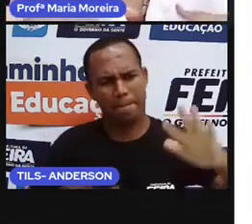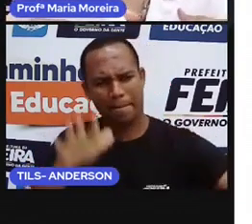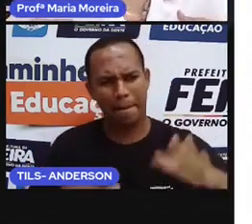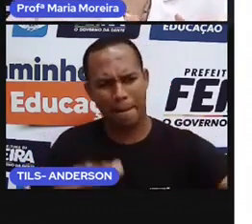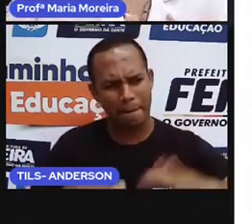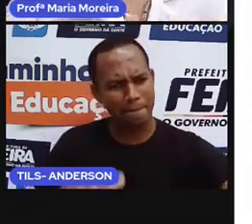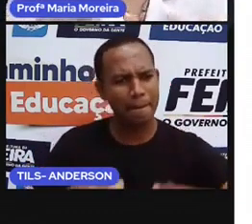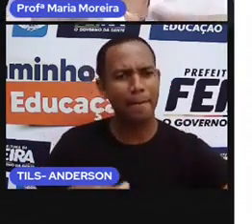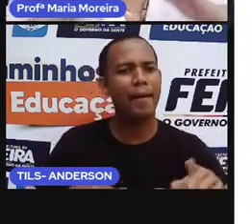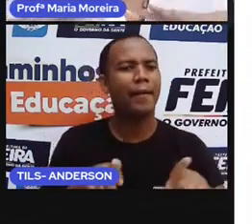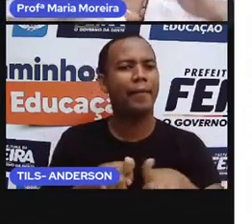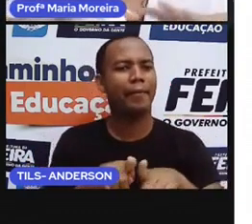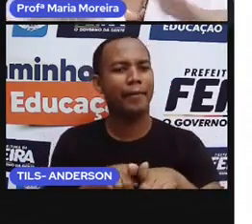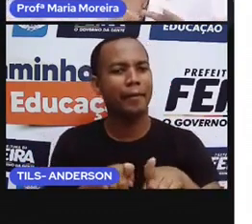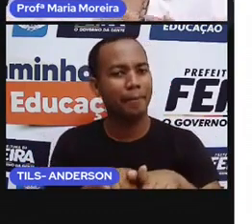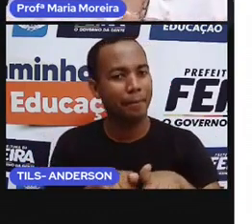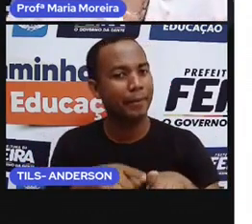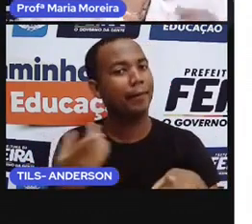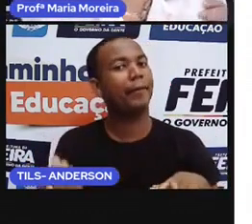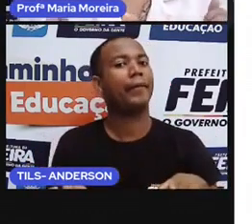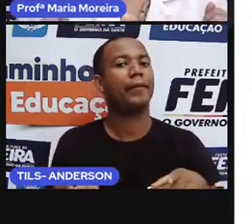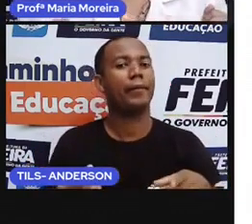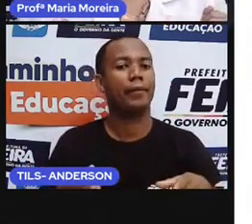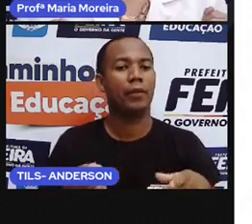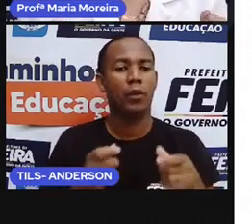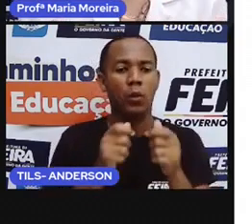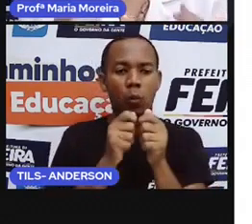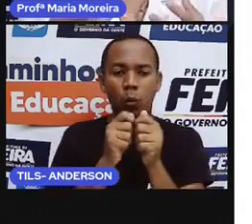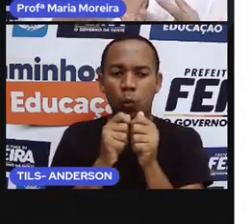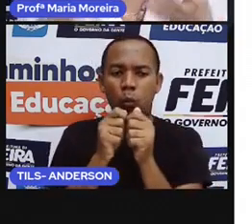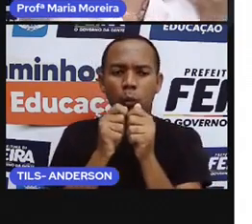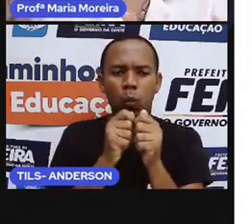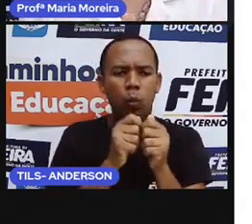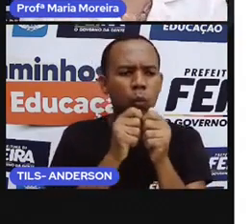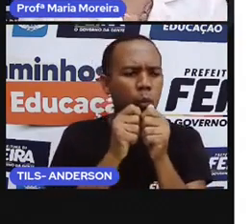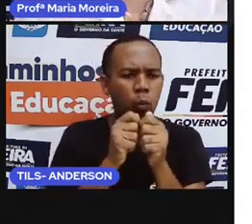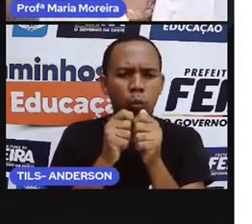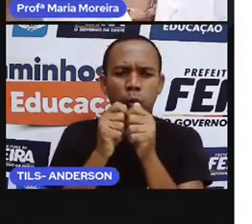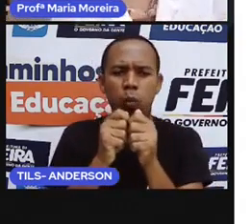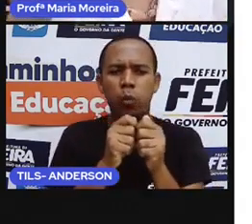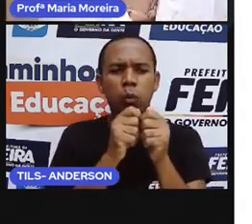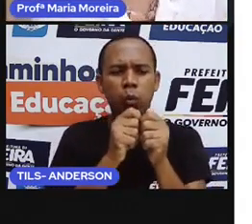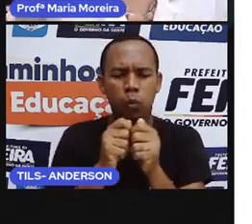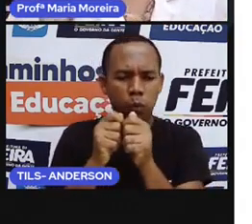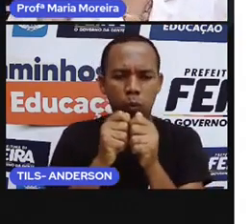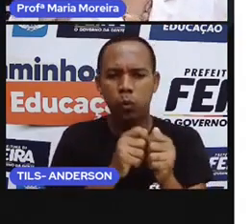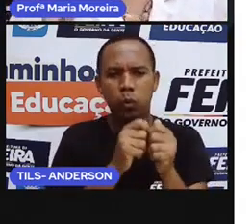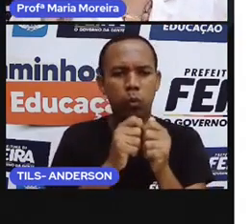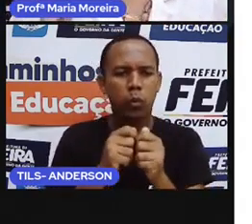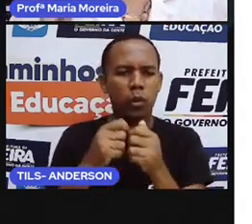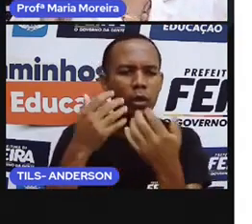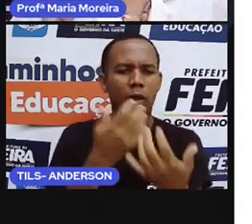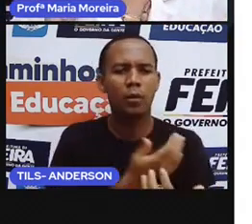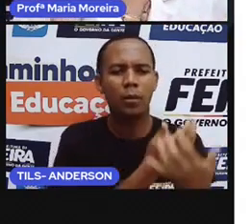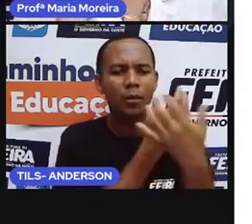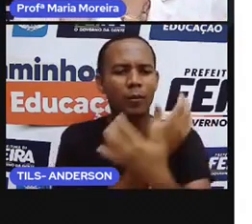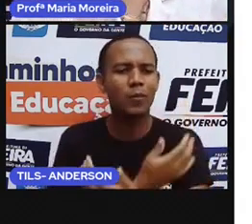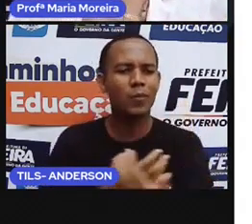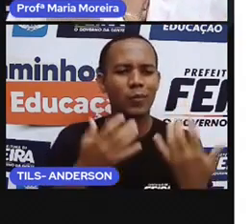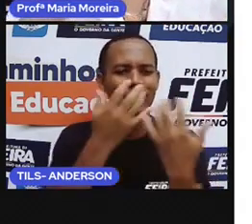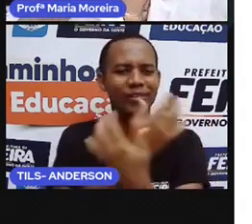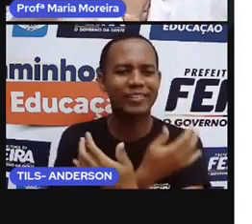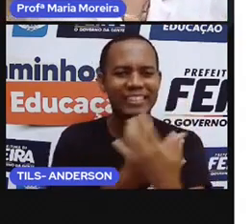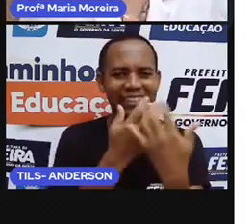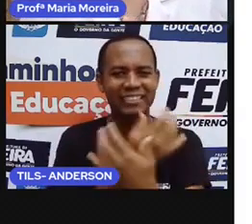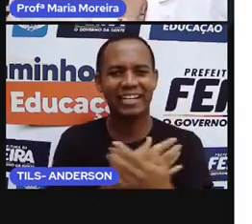gente bate, ó, percussão. E sopro, que obviamente a gente sopra. Aí, na imagem dá para ver o quê? Que